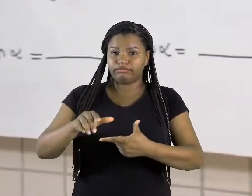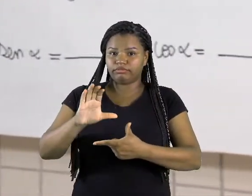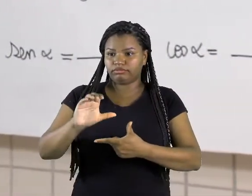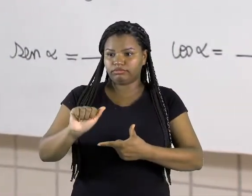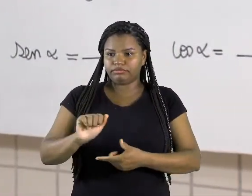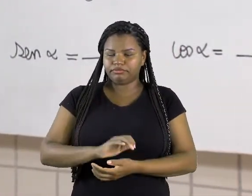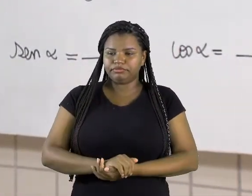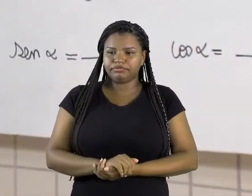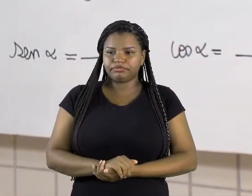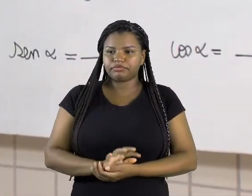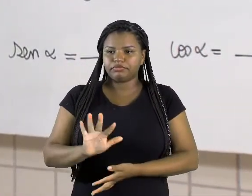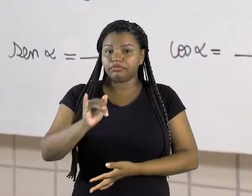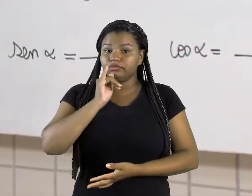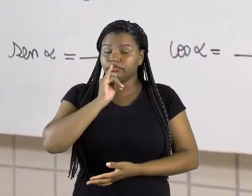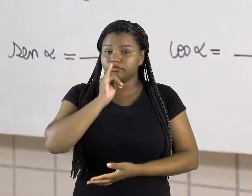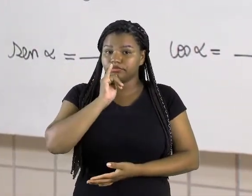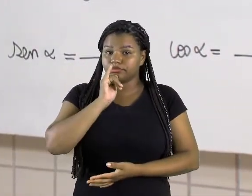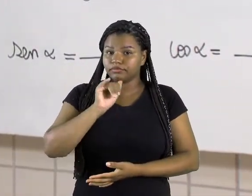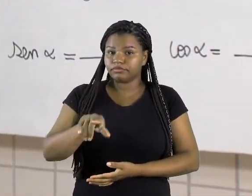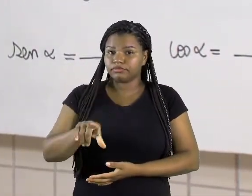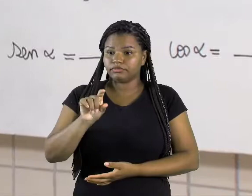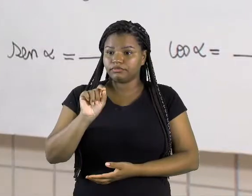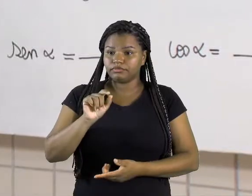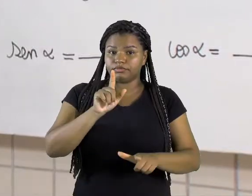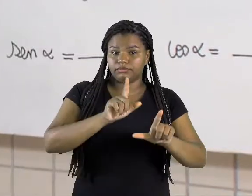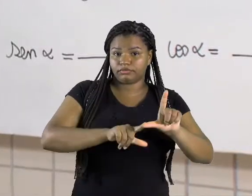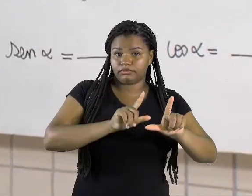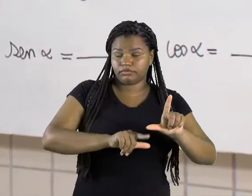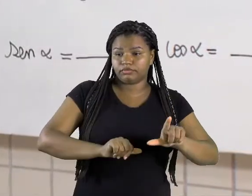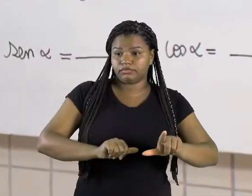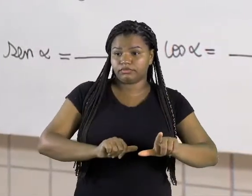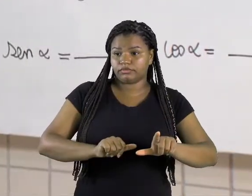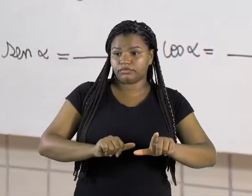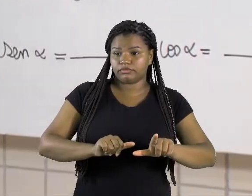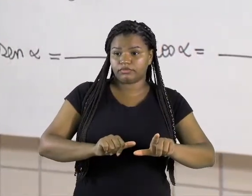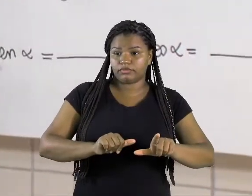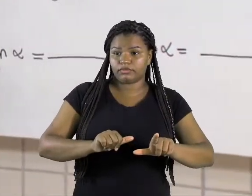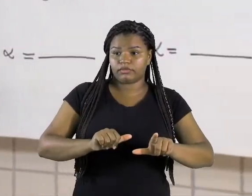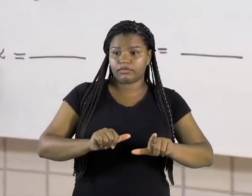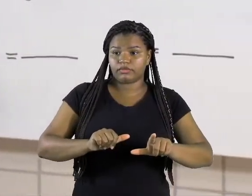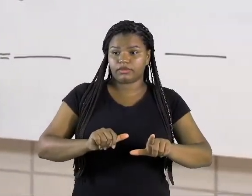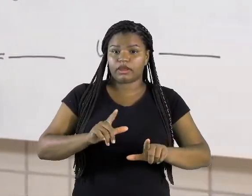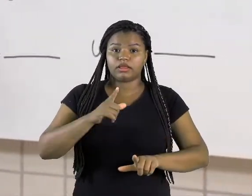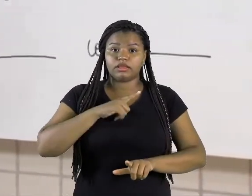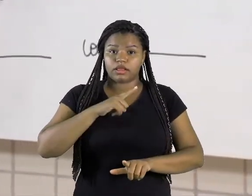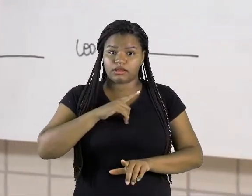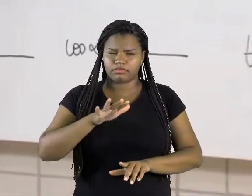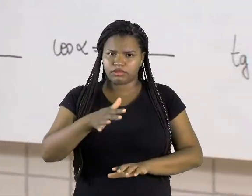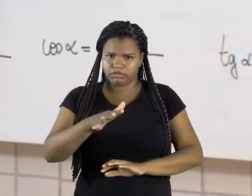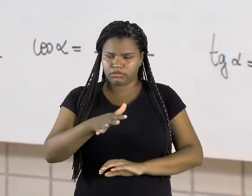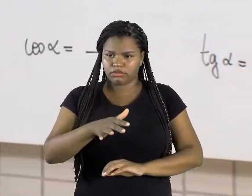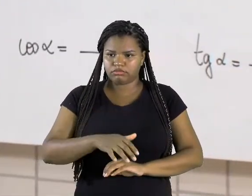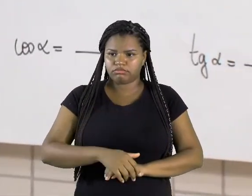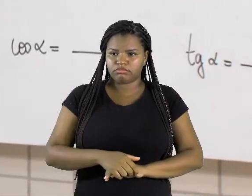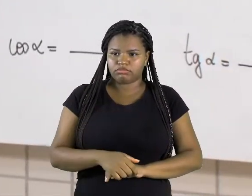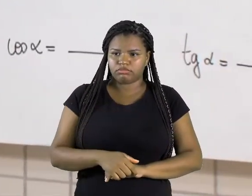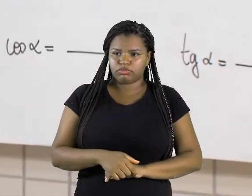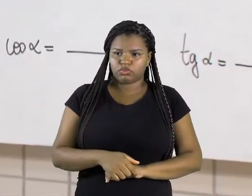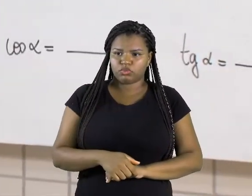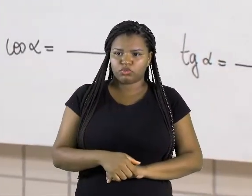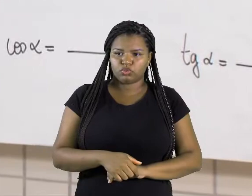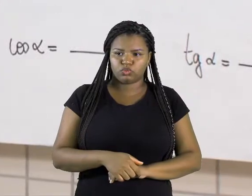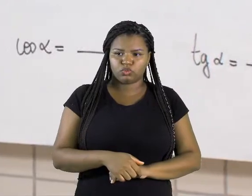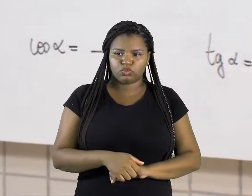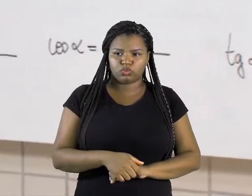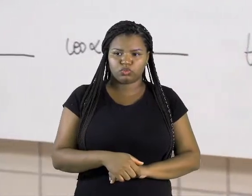Pegando como exemplo as letras, eu teria mais ou menos o seguinte. O seno do ângulo alfa